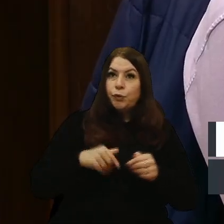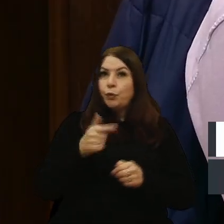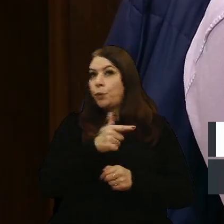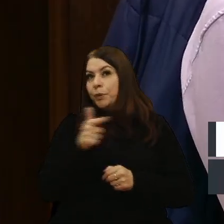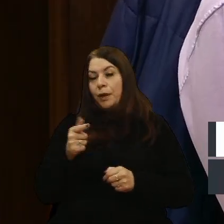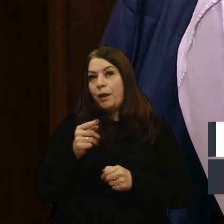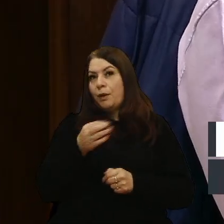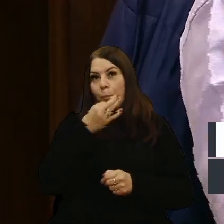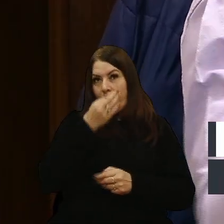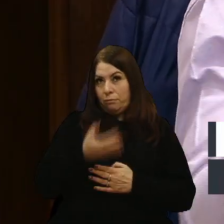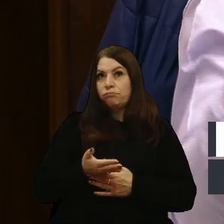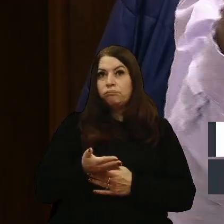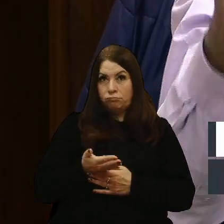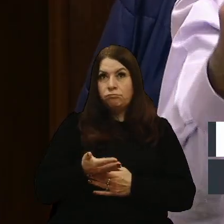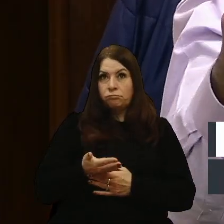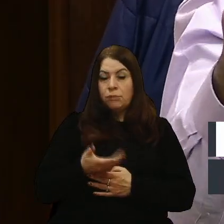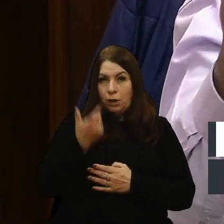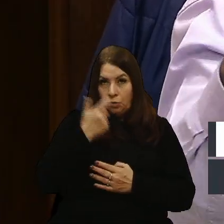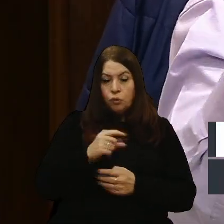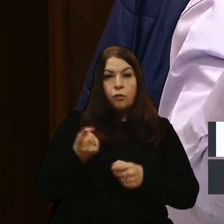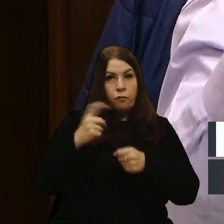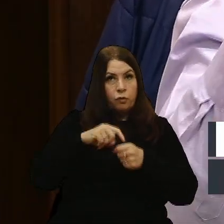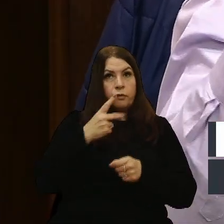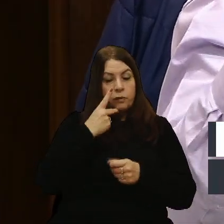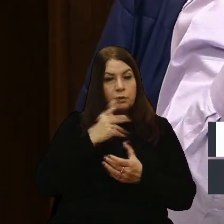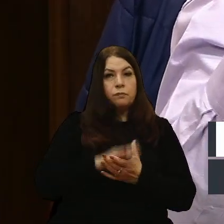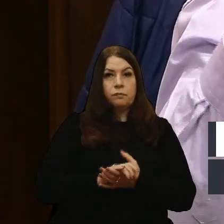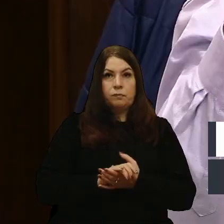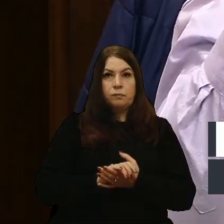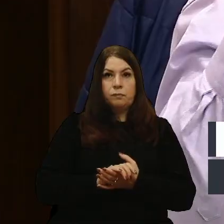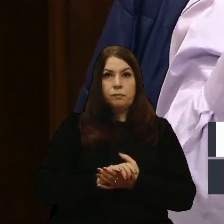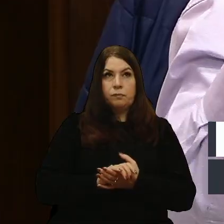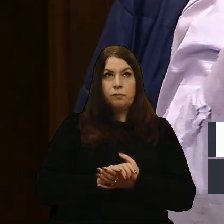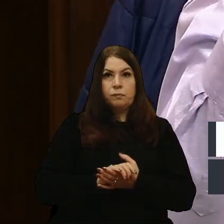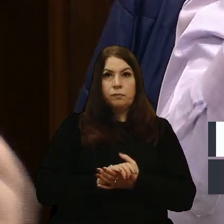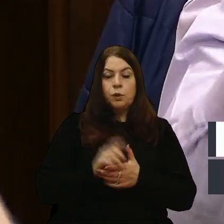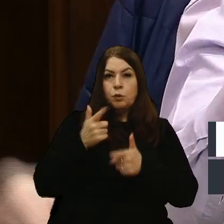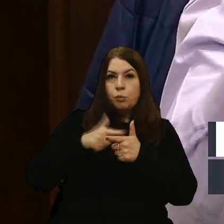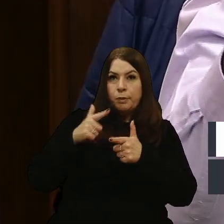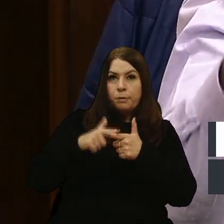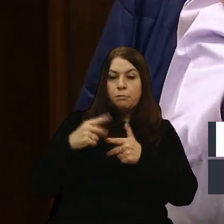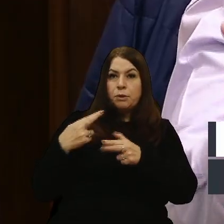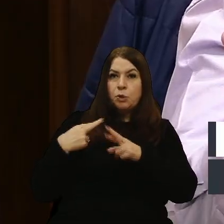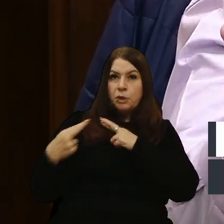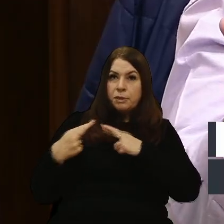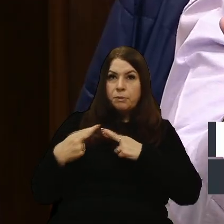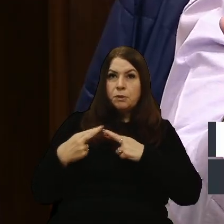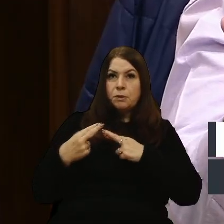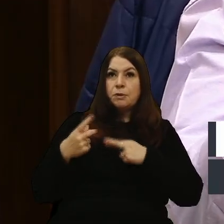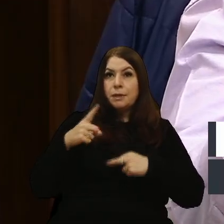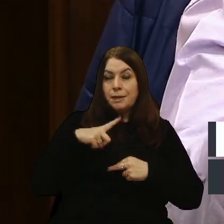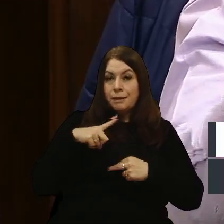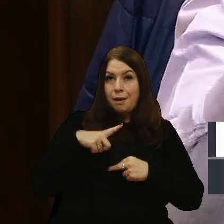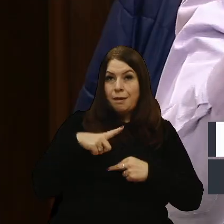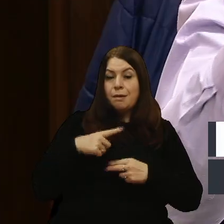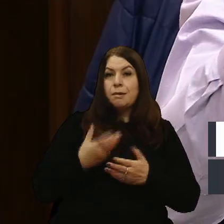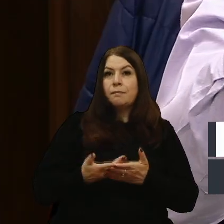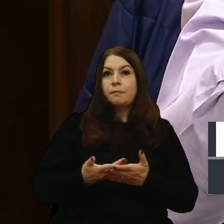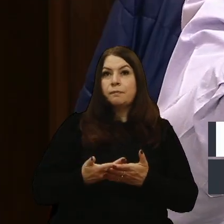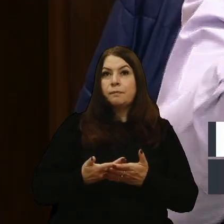tem posição. E acho, volto a dizer, vereador, os problemas de relacionamento que eventualmente